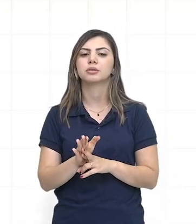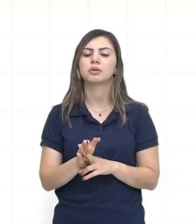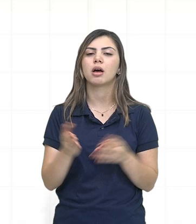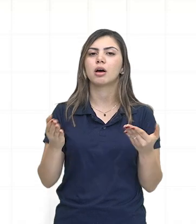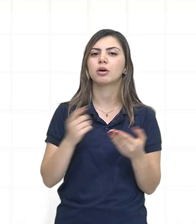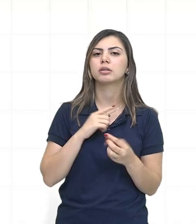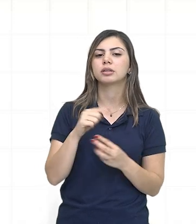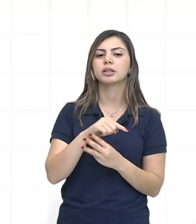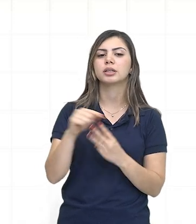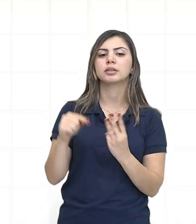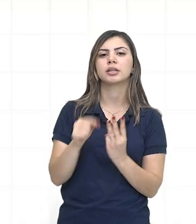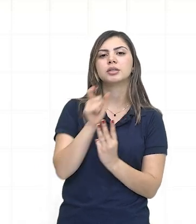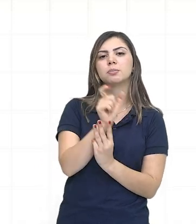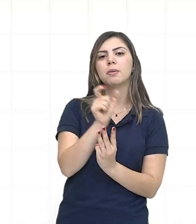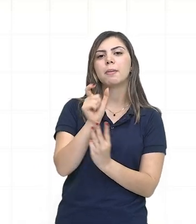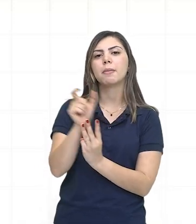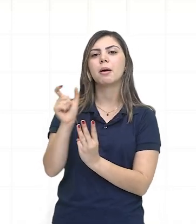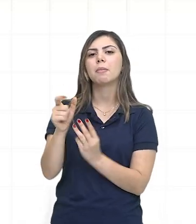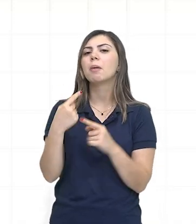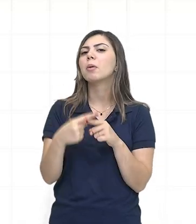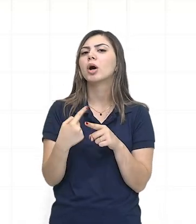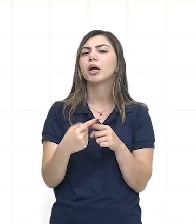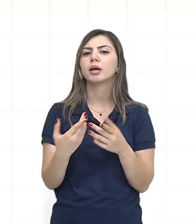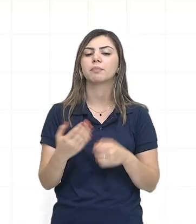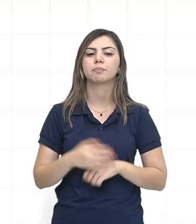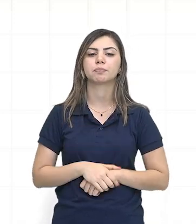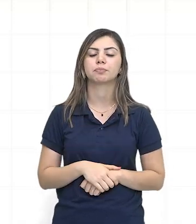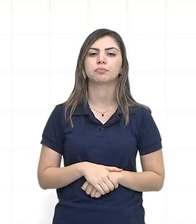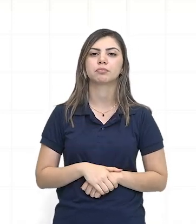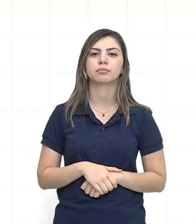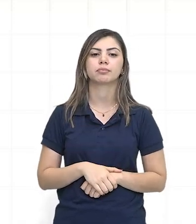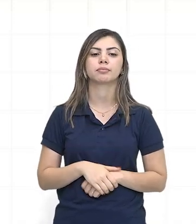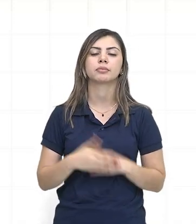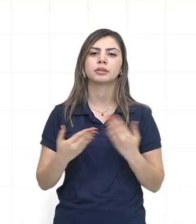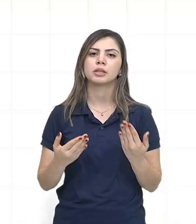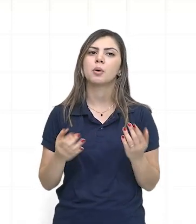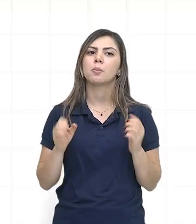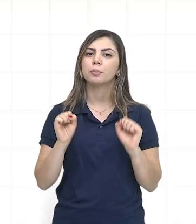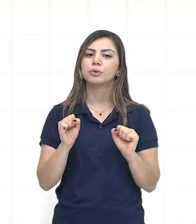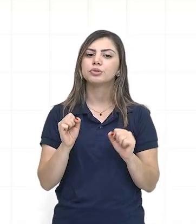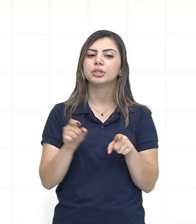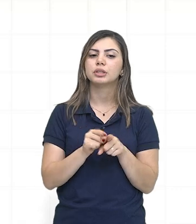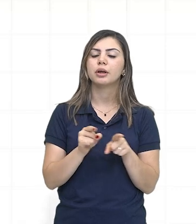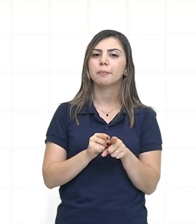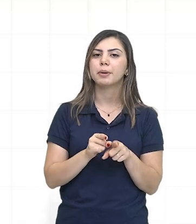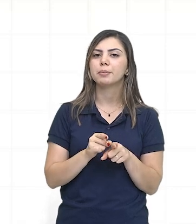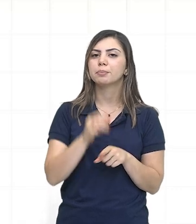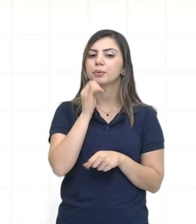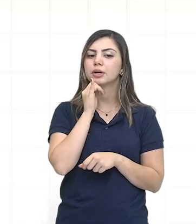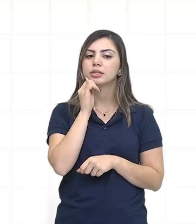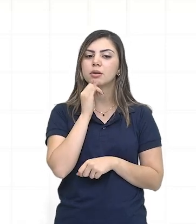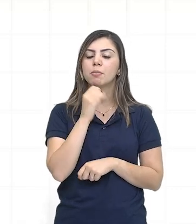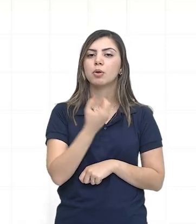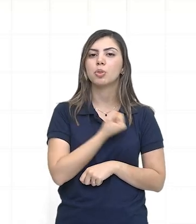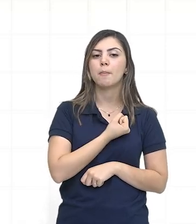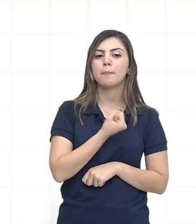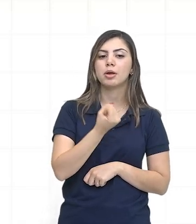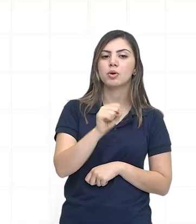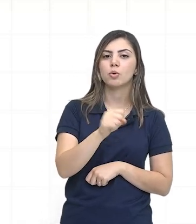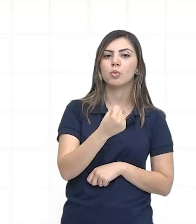ele com 3 fatores aqui? Eu não poderia dizer também que o 8 é o mesmo